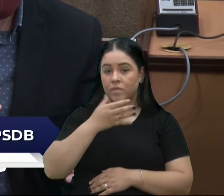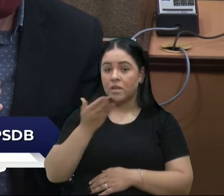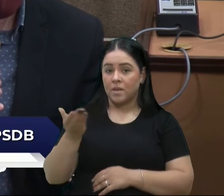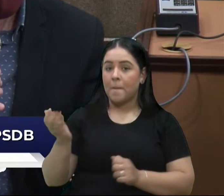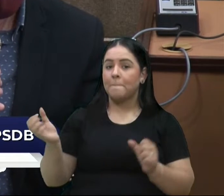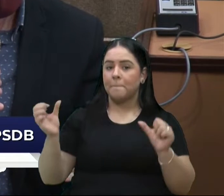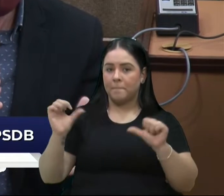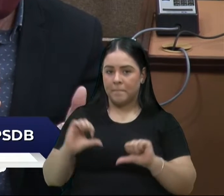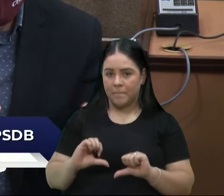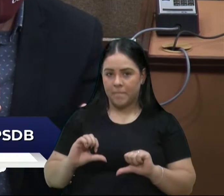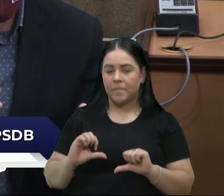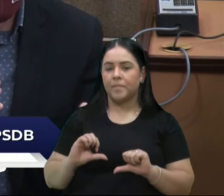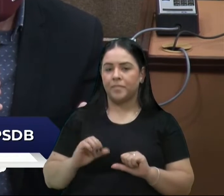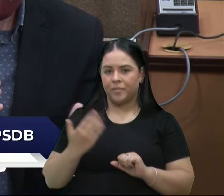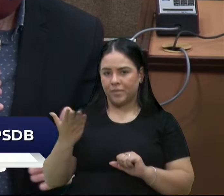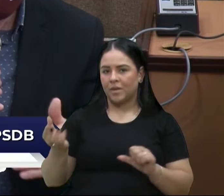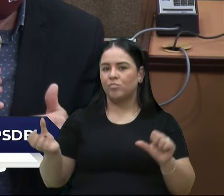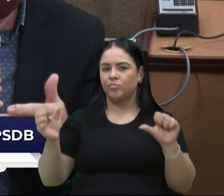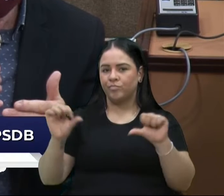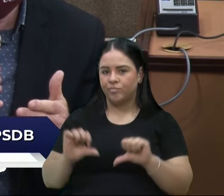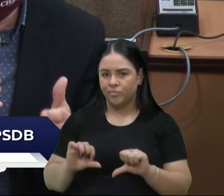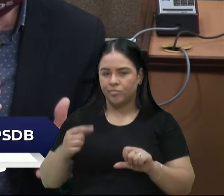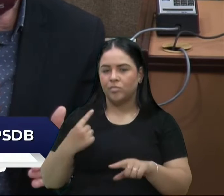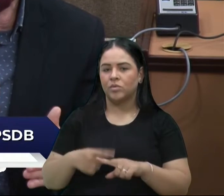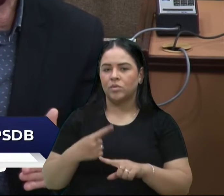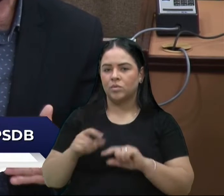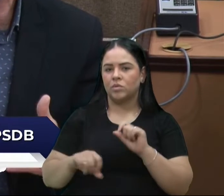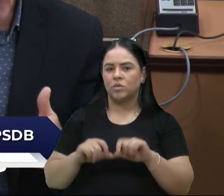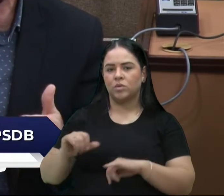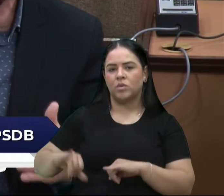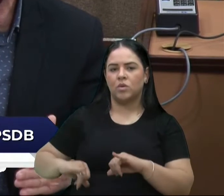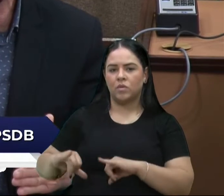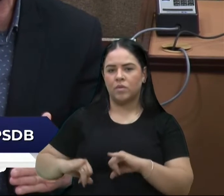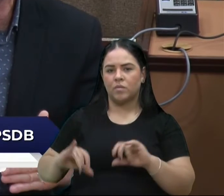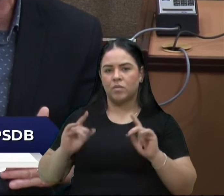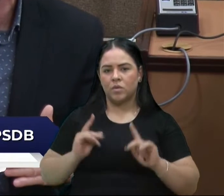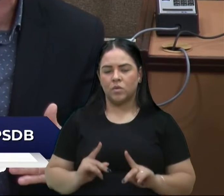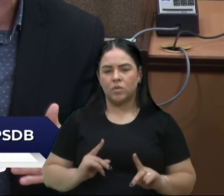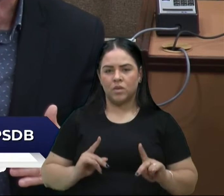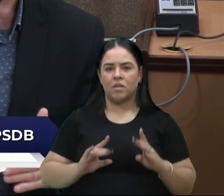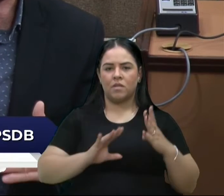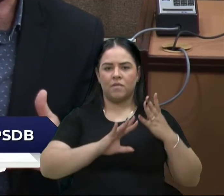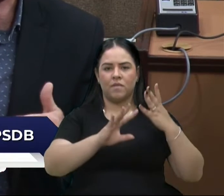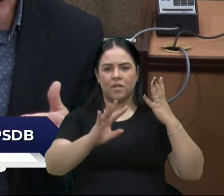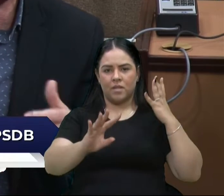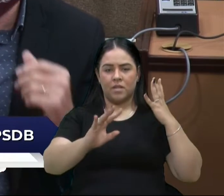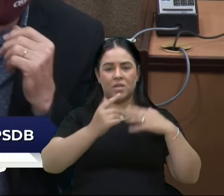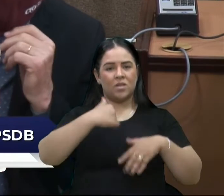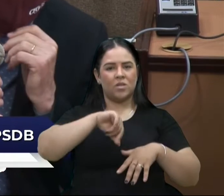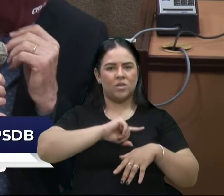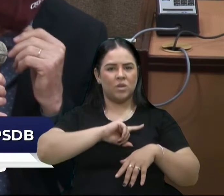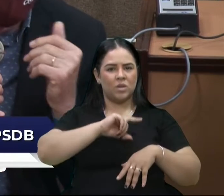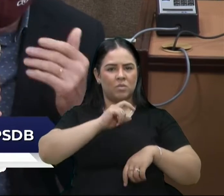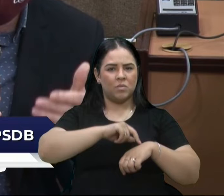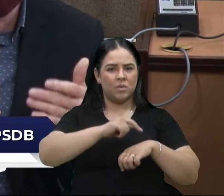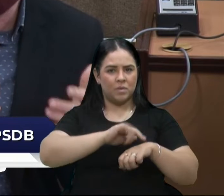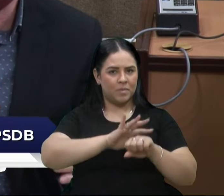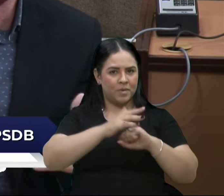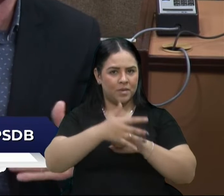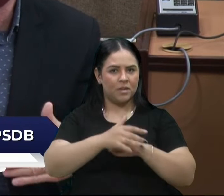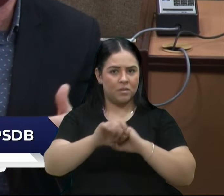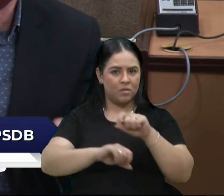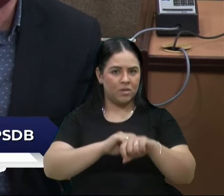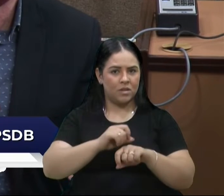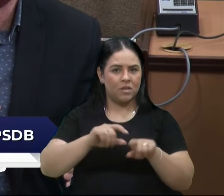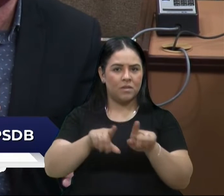piorar. Ela vai piorar. Porque quem sofre é o cidadão que está na fila de espera. Nós passamos por uma pandemia, e é esse